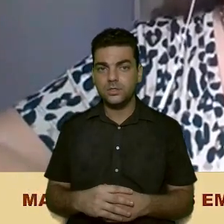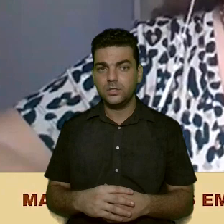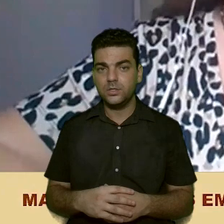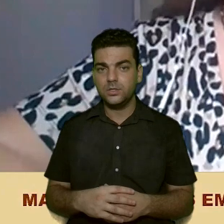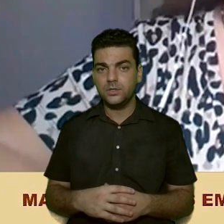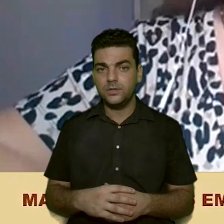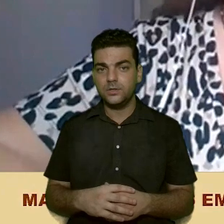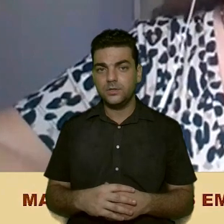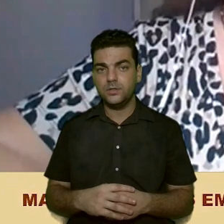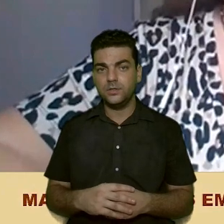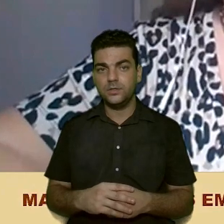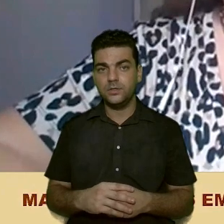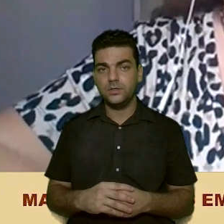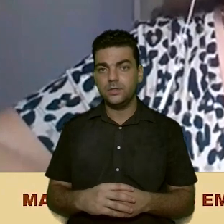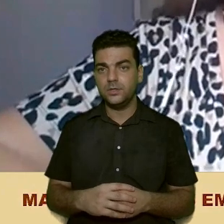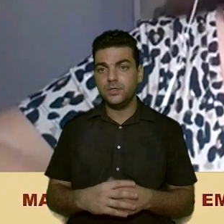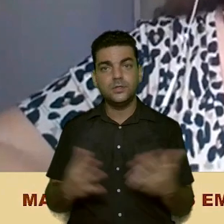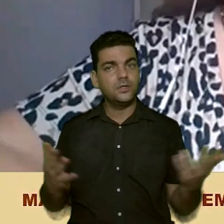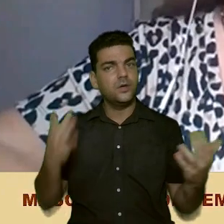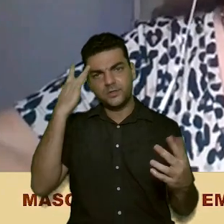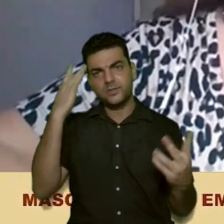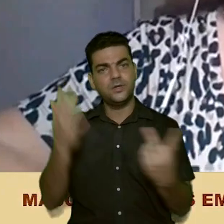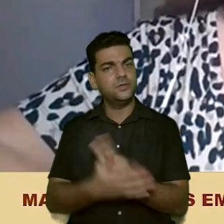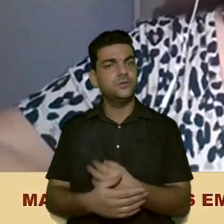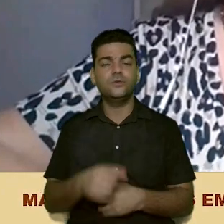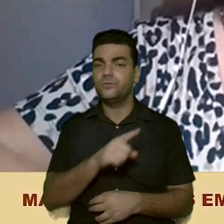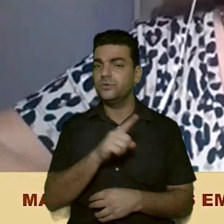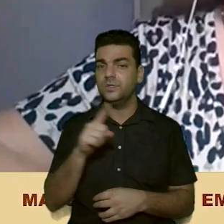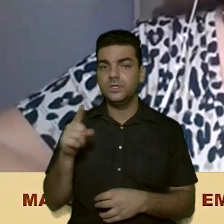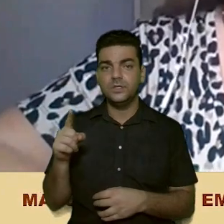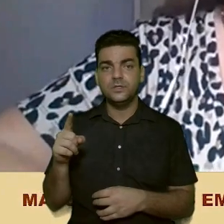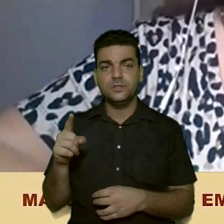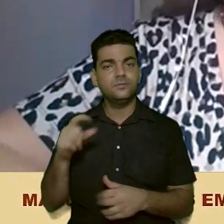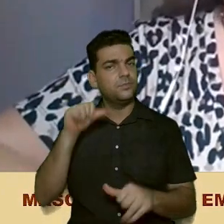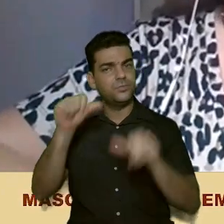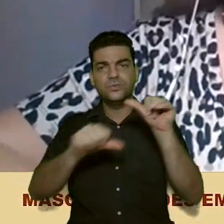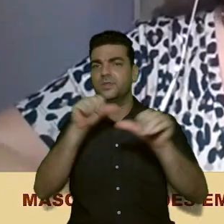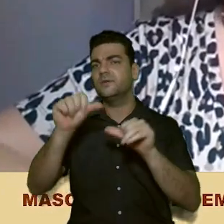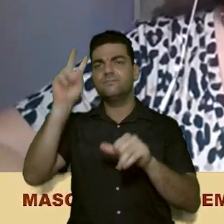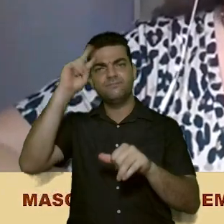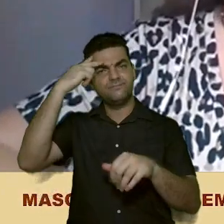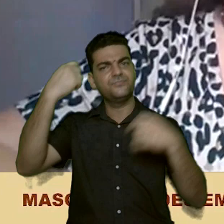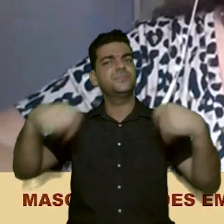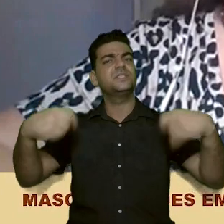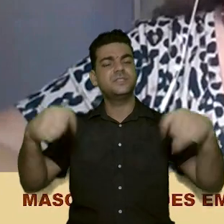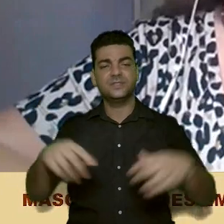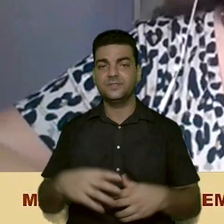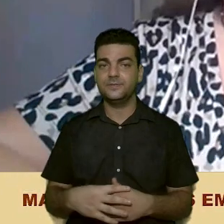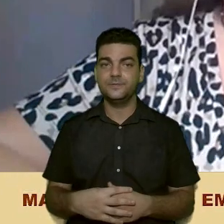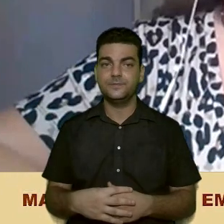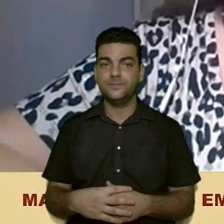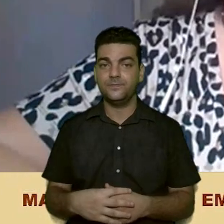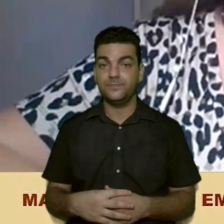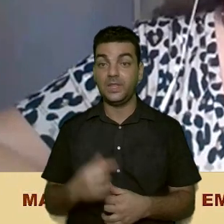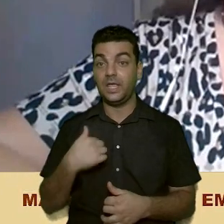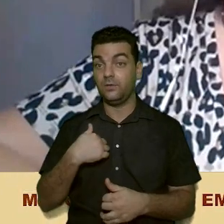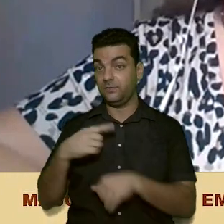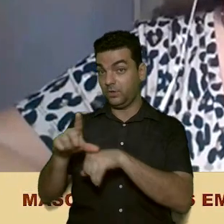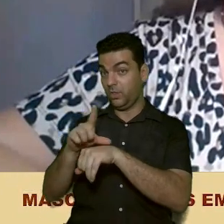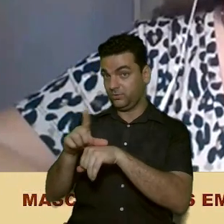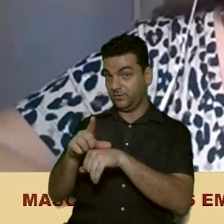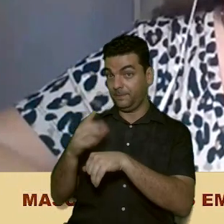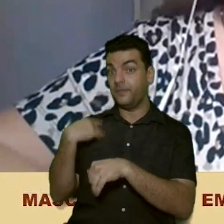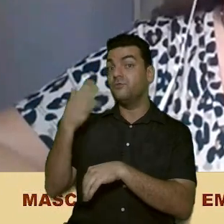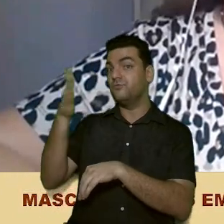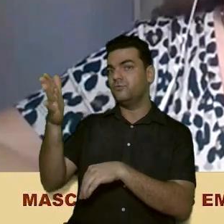transformação é muito longa, né? Muito longa. Então, a gente precisa mudar a cultura desses homens. E eu achei interessante que eu estava outro dia numa loja, né? Fui comprar